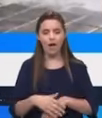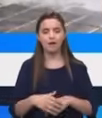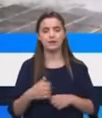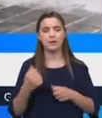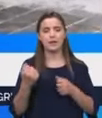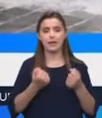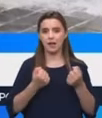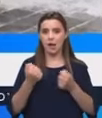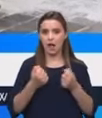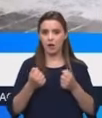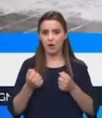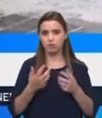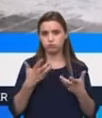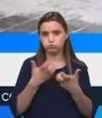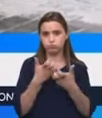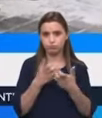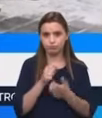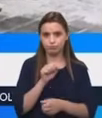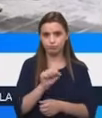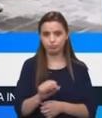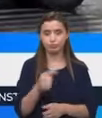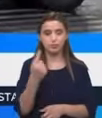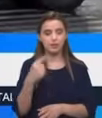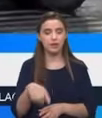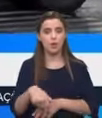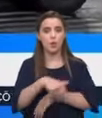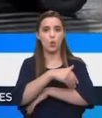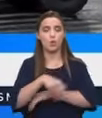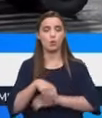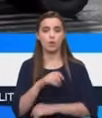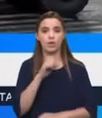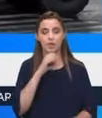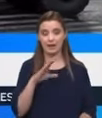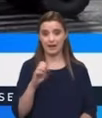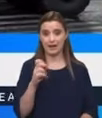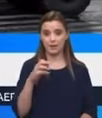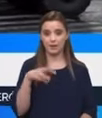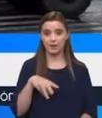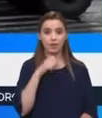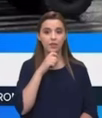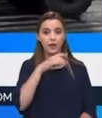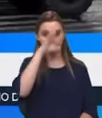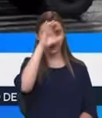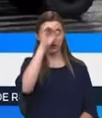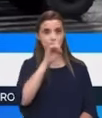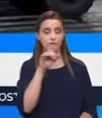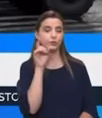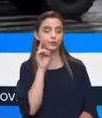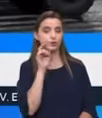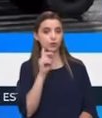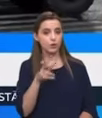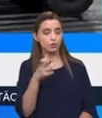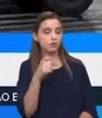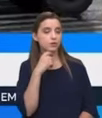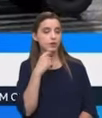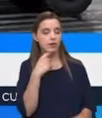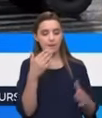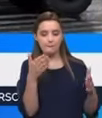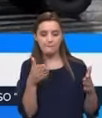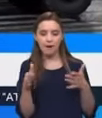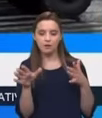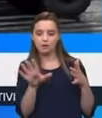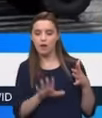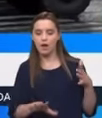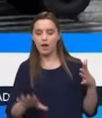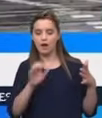ruas, aparentemente há uma incapacidade do Kremlin de controlar e do Ministério da Defesa russo de controlar uma parte, por ínfima que seja, do território da